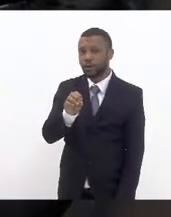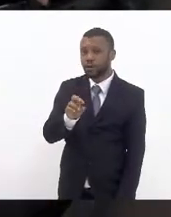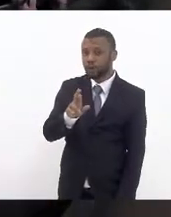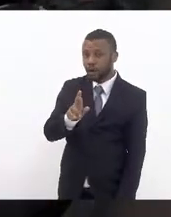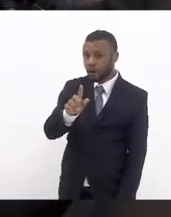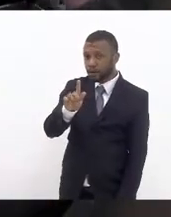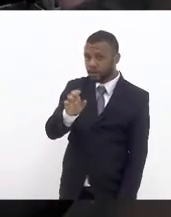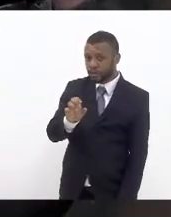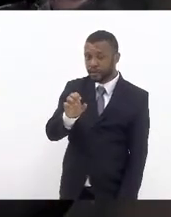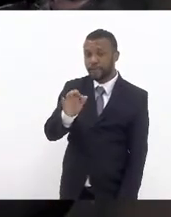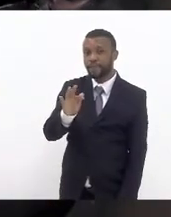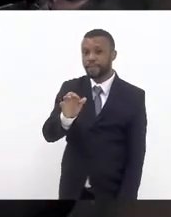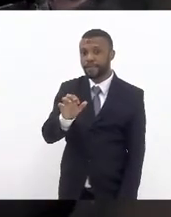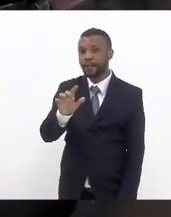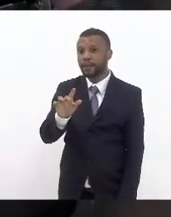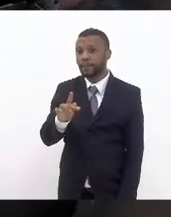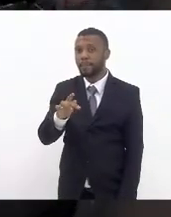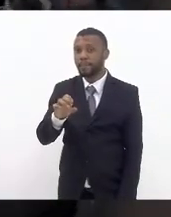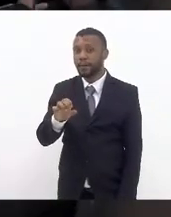Presente, vai votar.